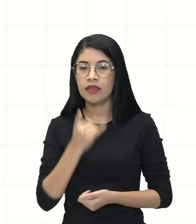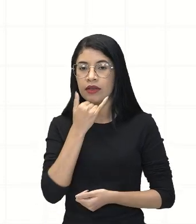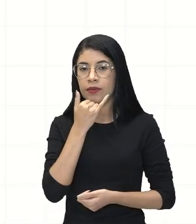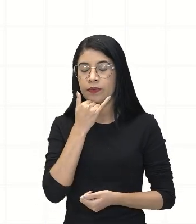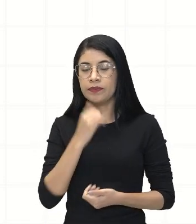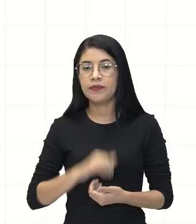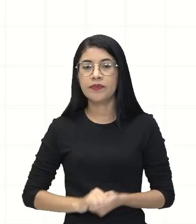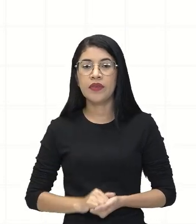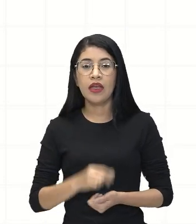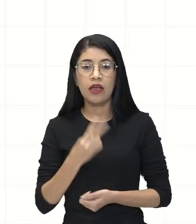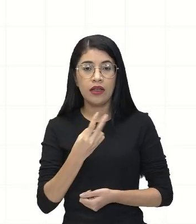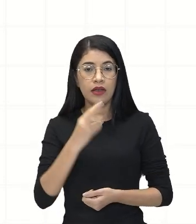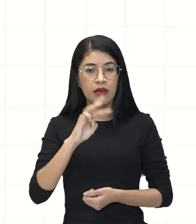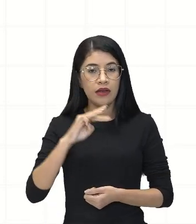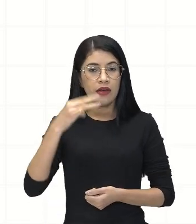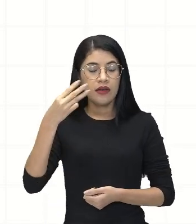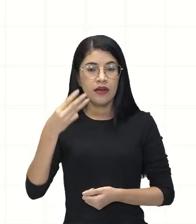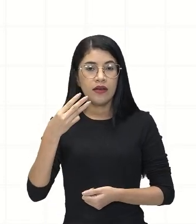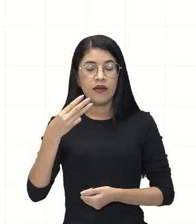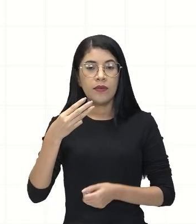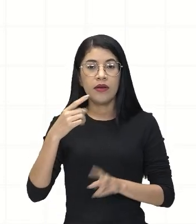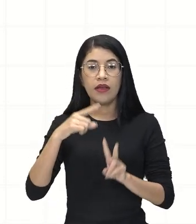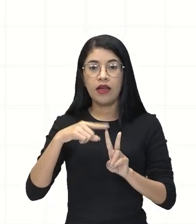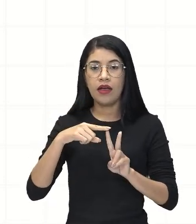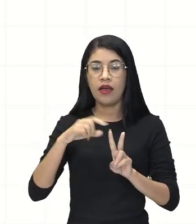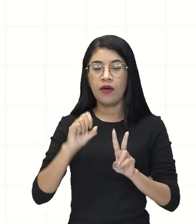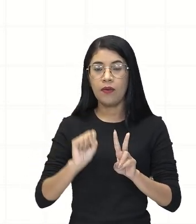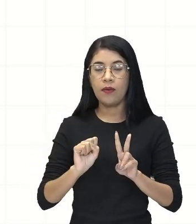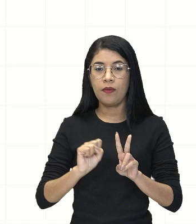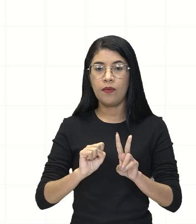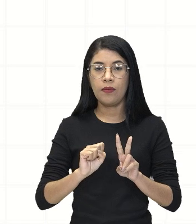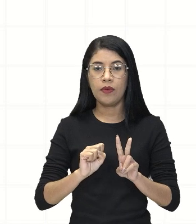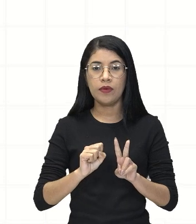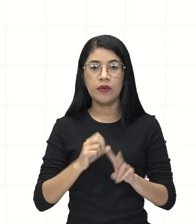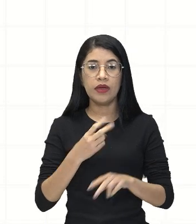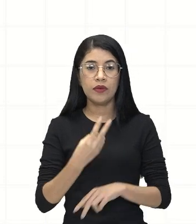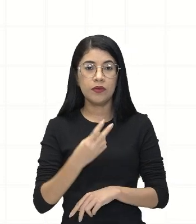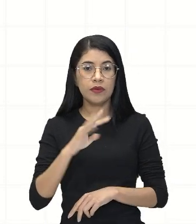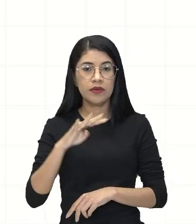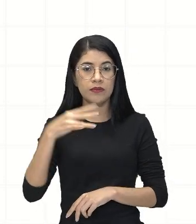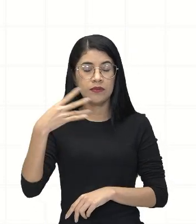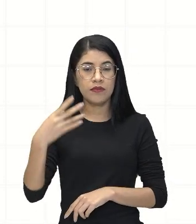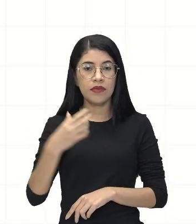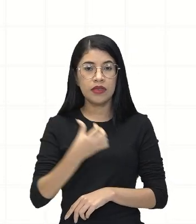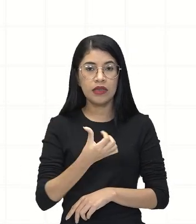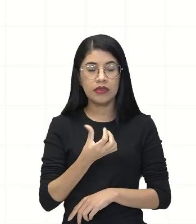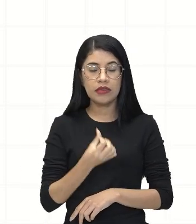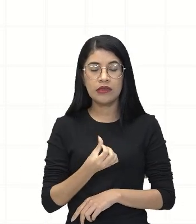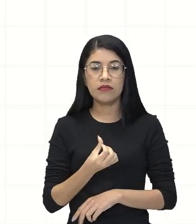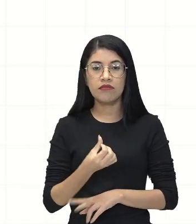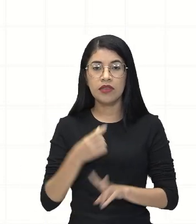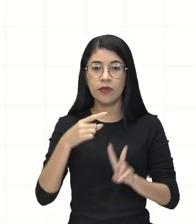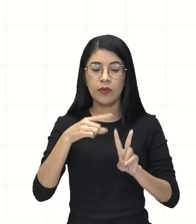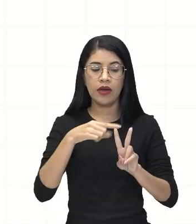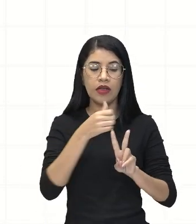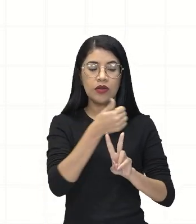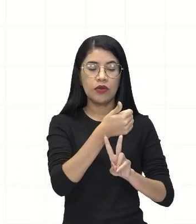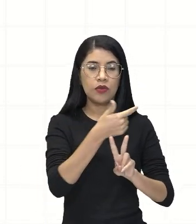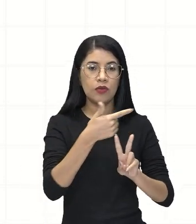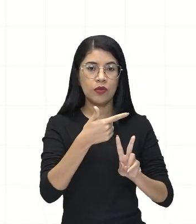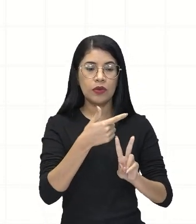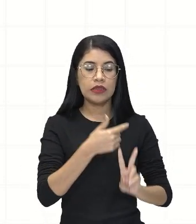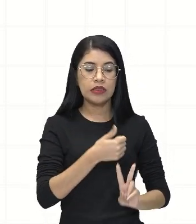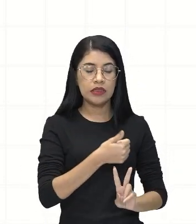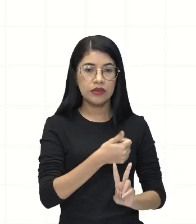cubo, 8, e 2 à quarta, 16. Agora, ó, nós temos o mesmo índice, 12,